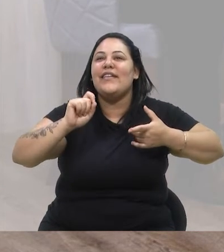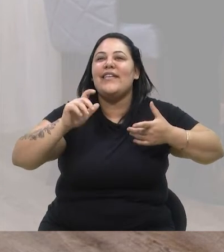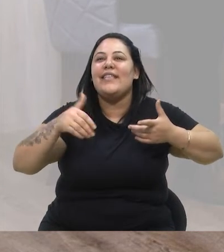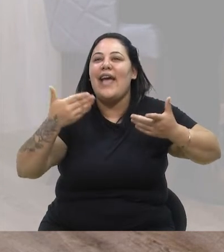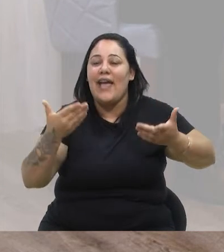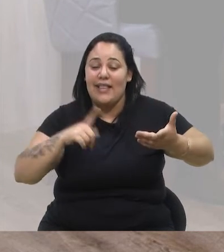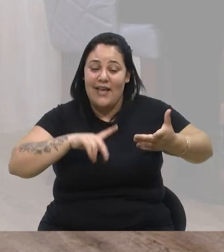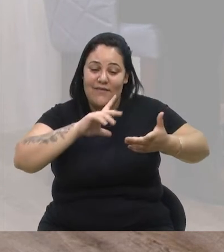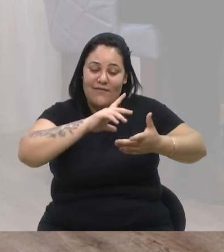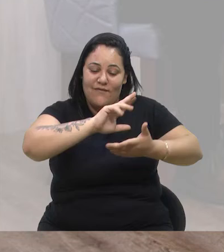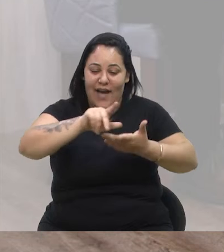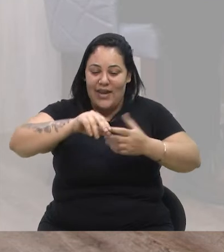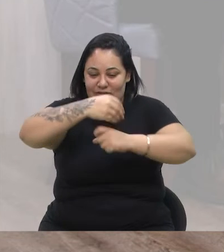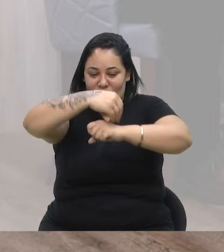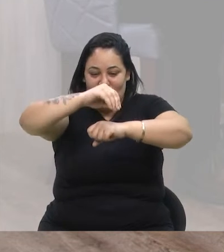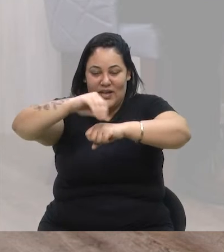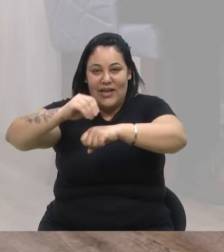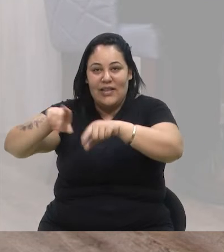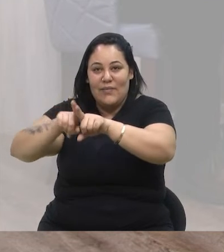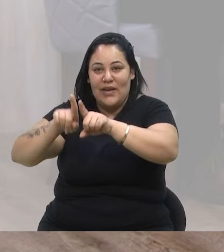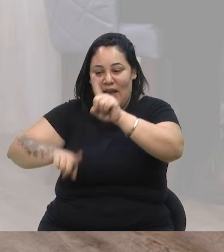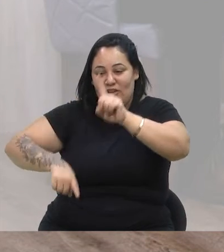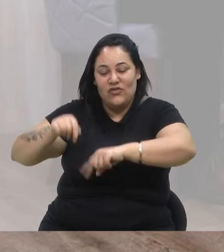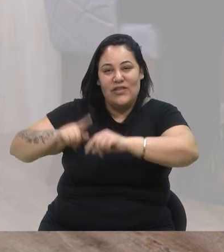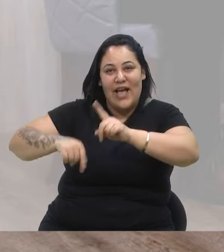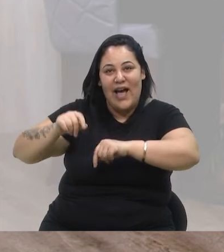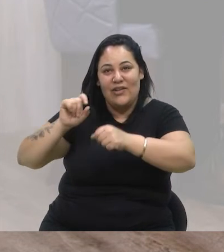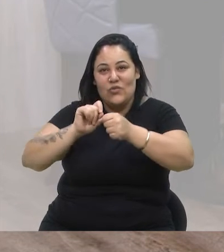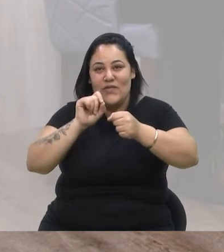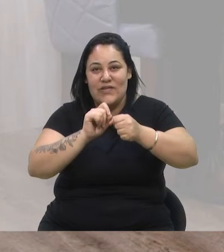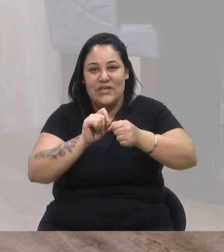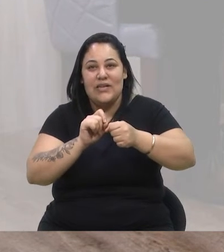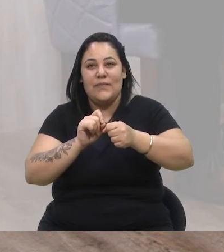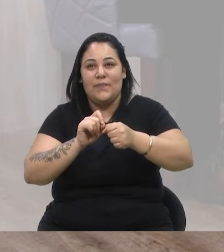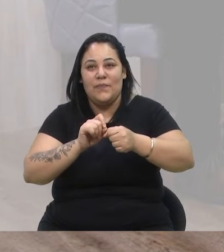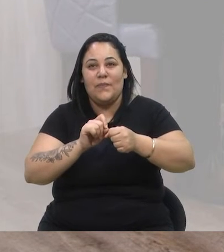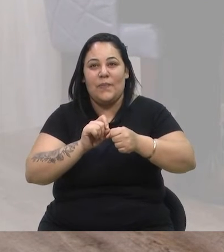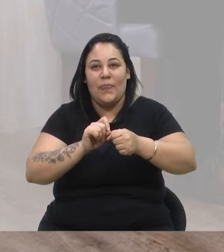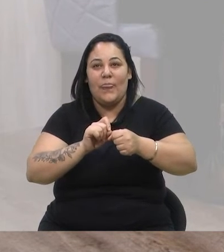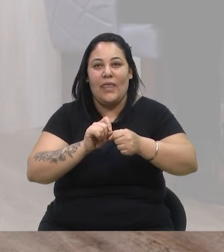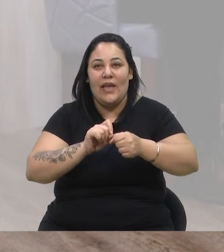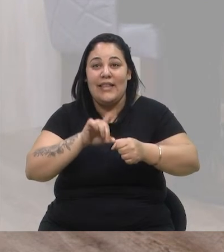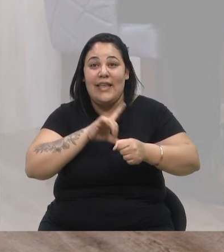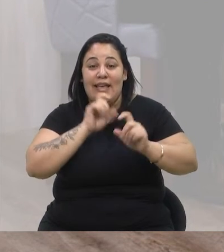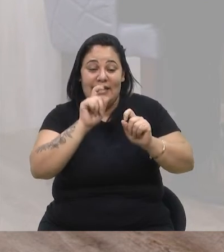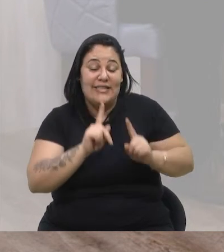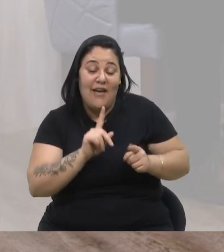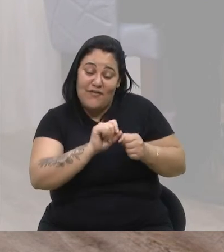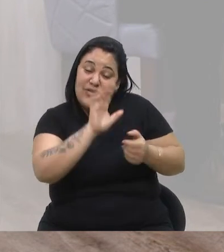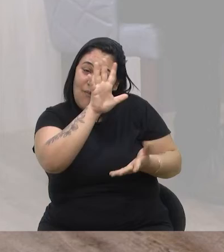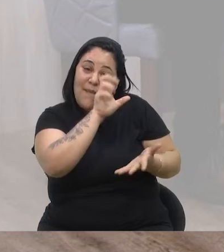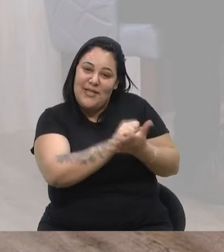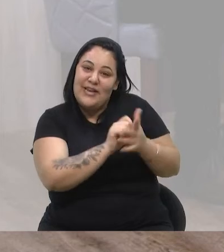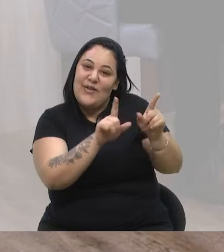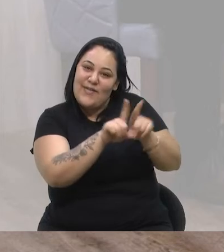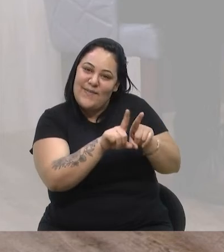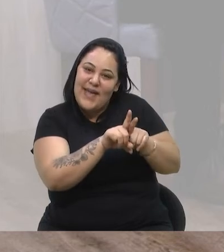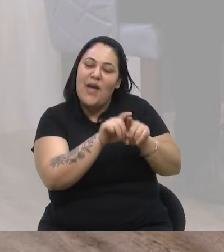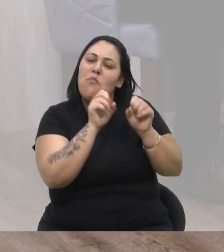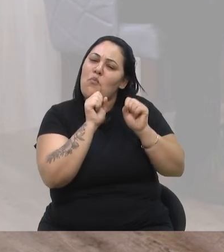criar assim como os pais pegam um livro e leem na hora de dormir, que eles criem outros momentos,